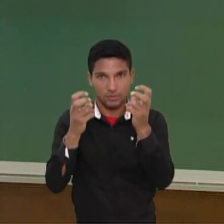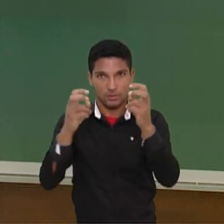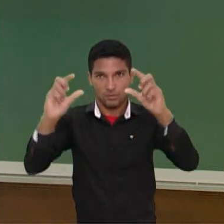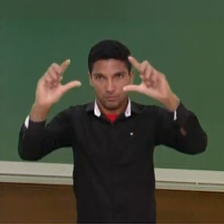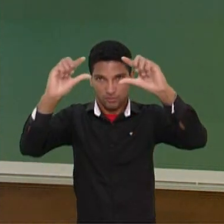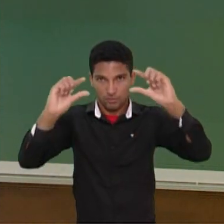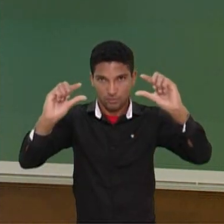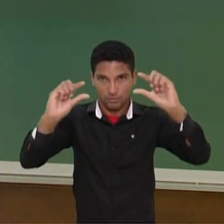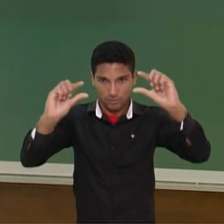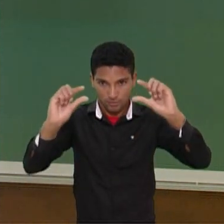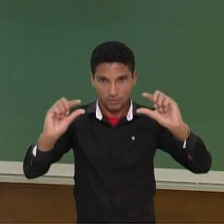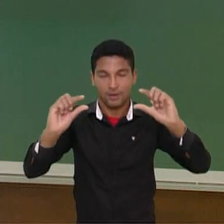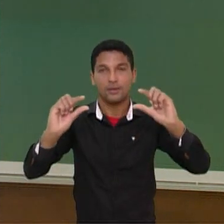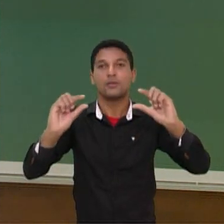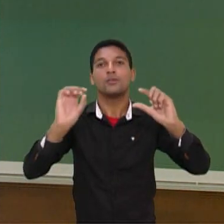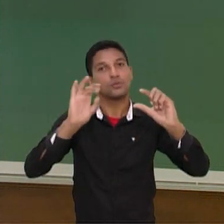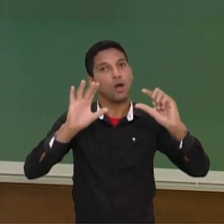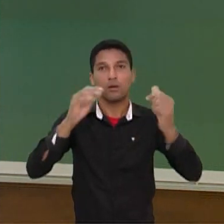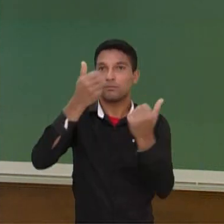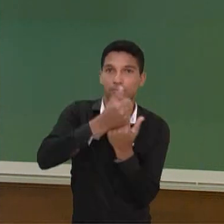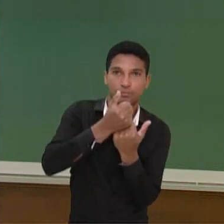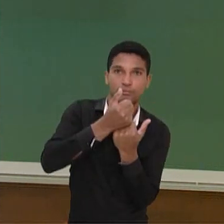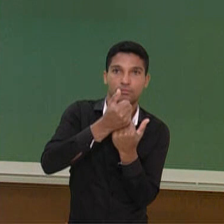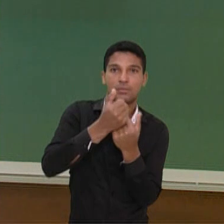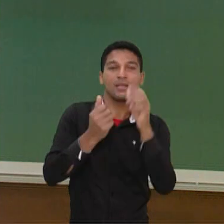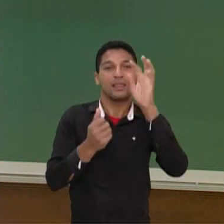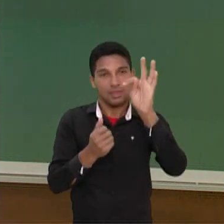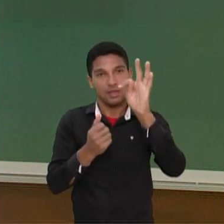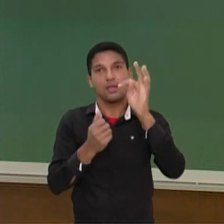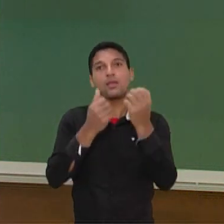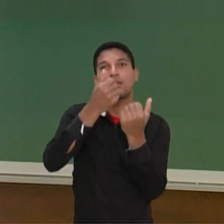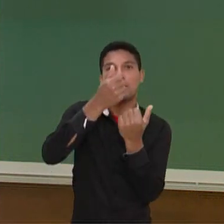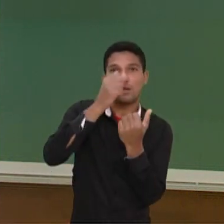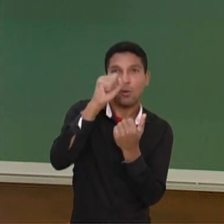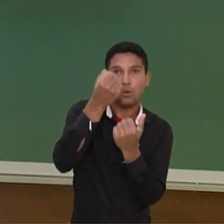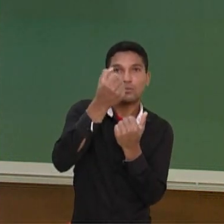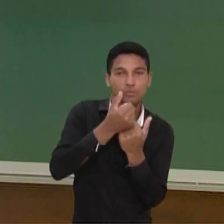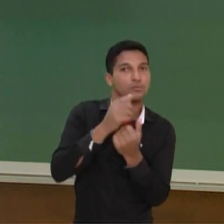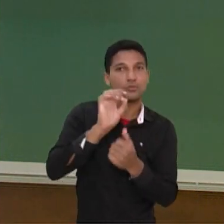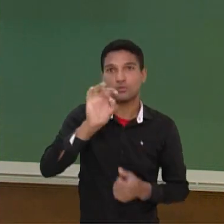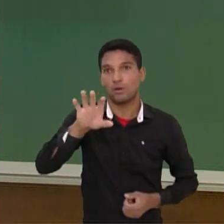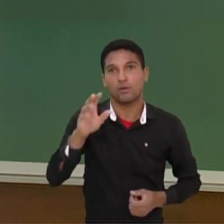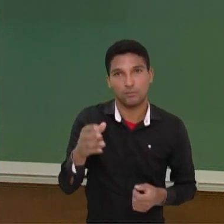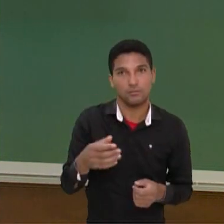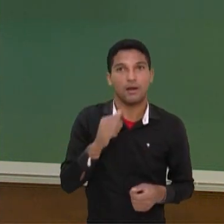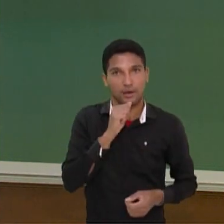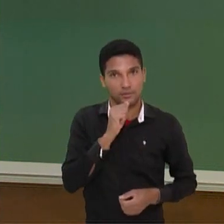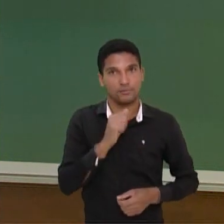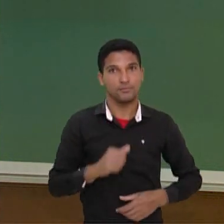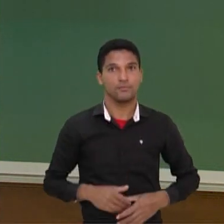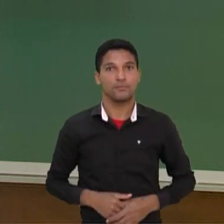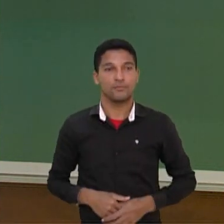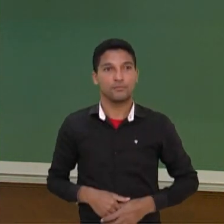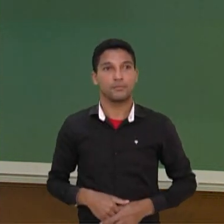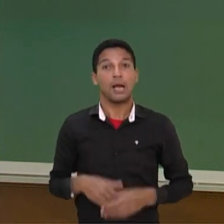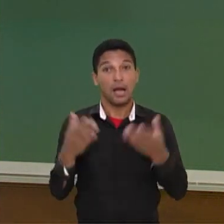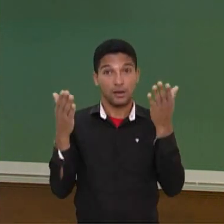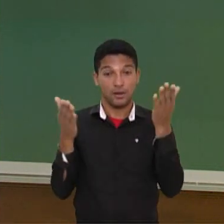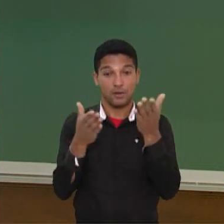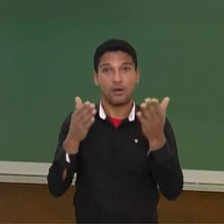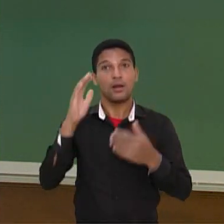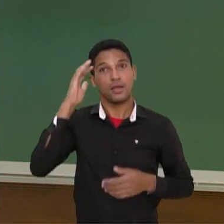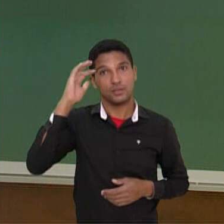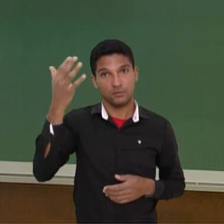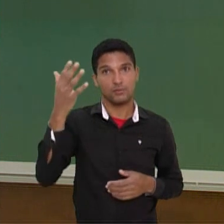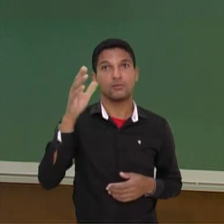foi a substituição, né, do t por 8. Então, não tem segredo nenhum aí, né? Aí a gente vai resolver o quê?